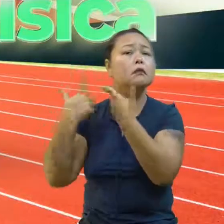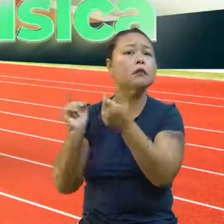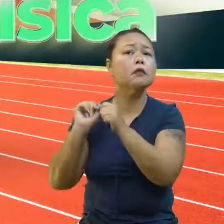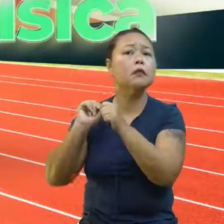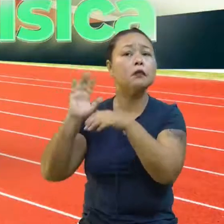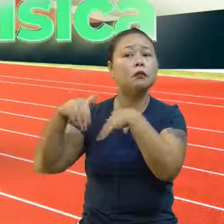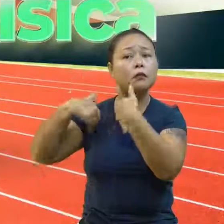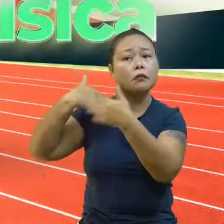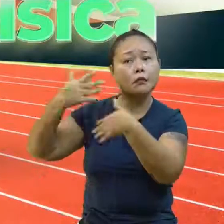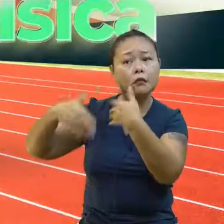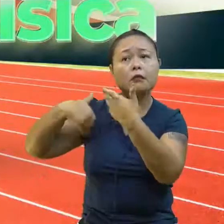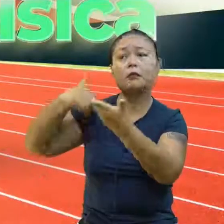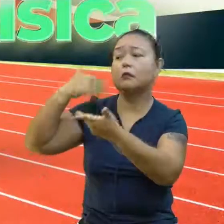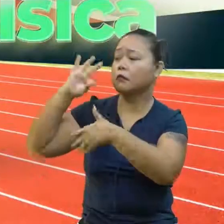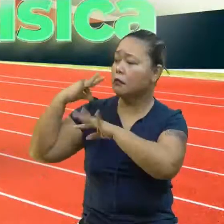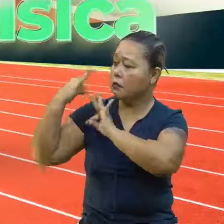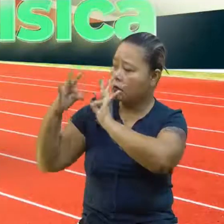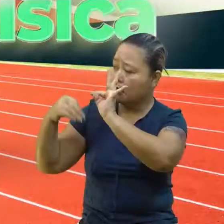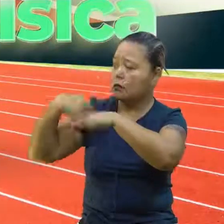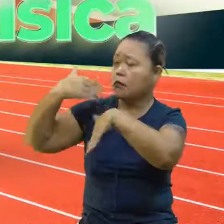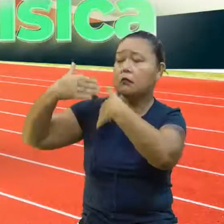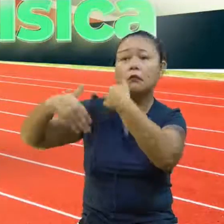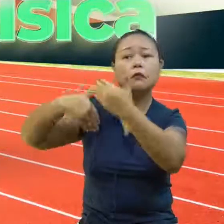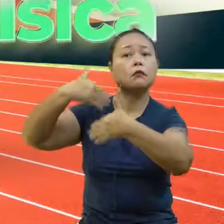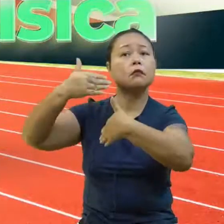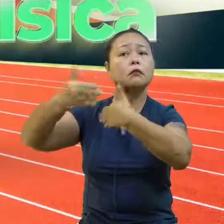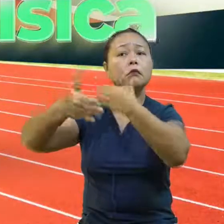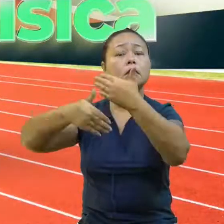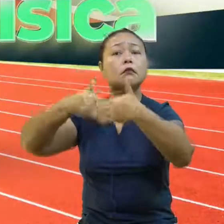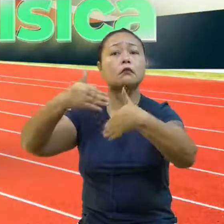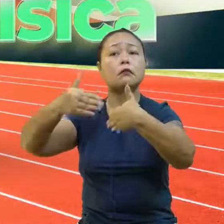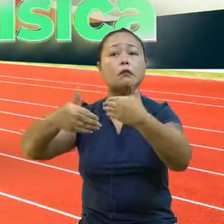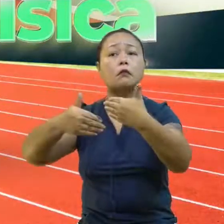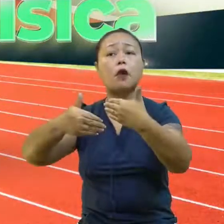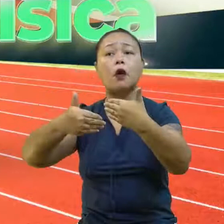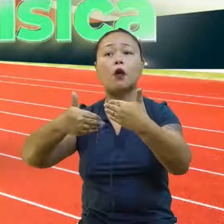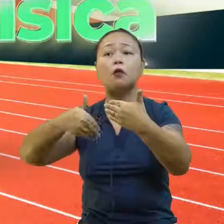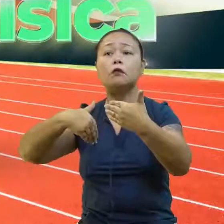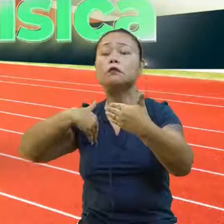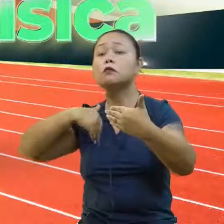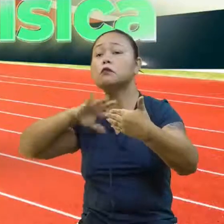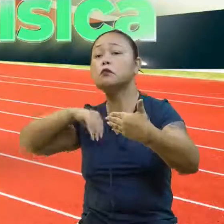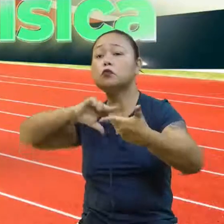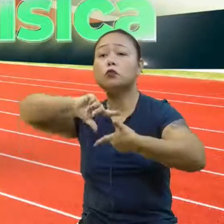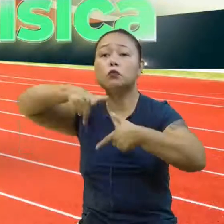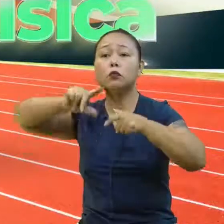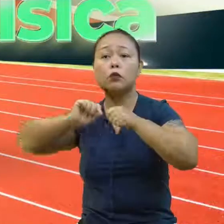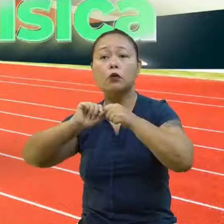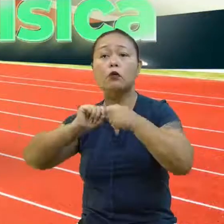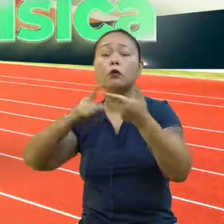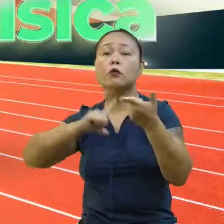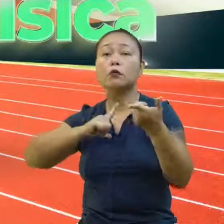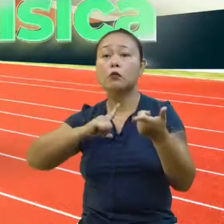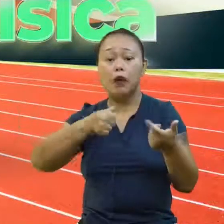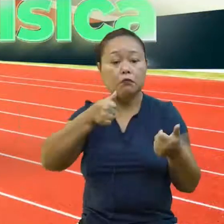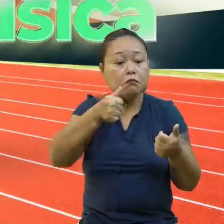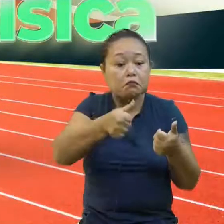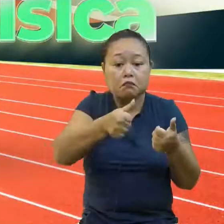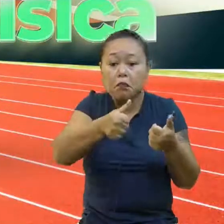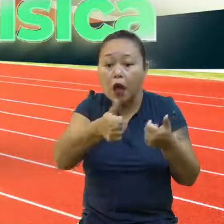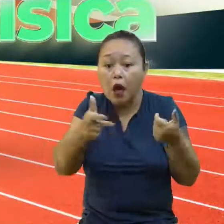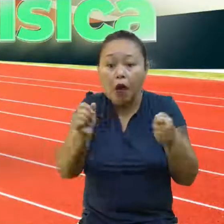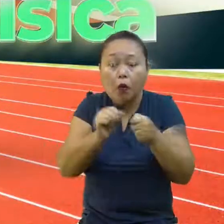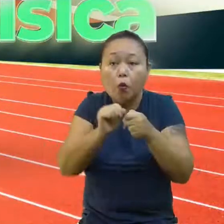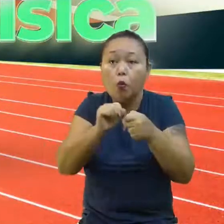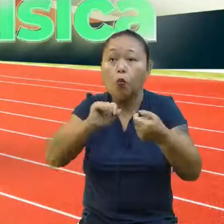foi vindo a tecnologia, o avanço tecnológico, tudo muito moderno, nós temos botões para tudo, o que aconteceu